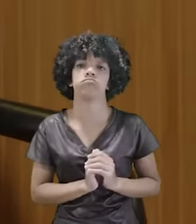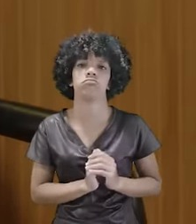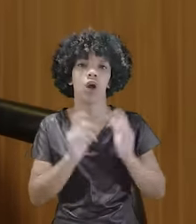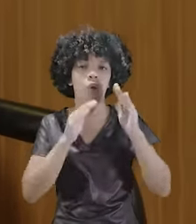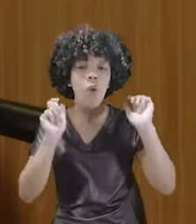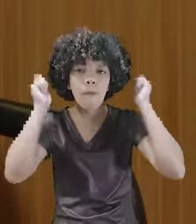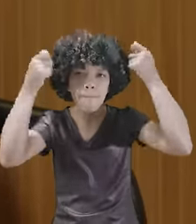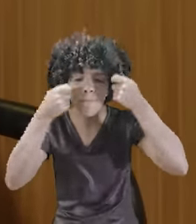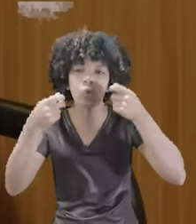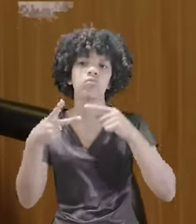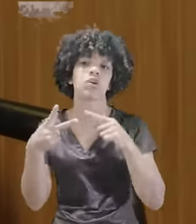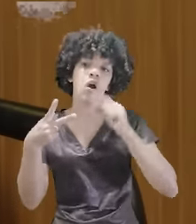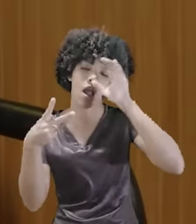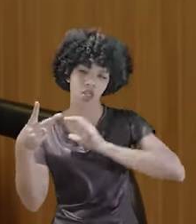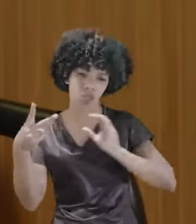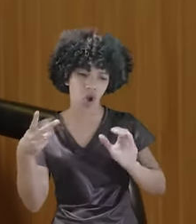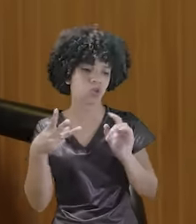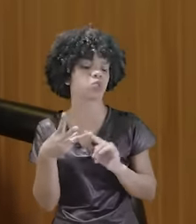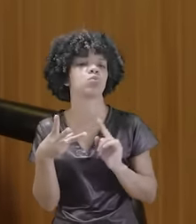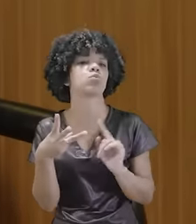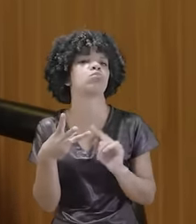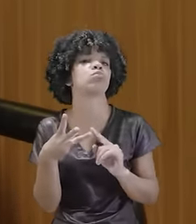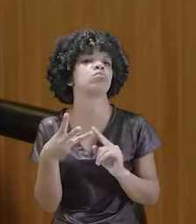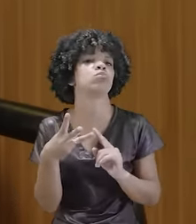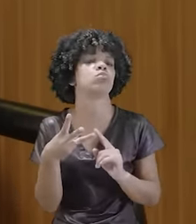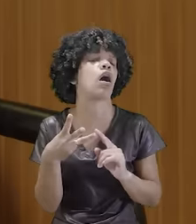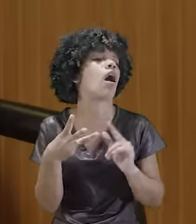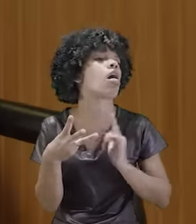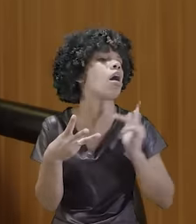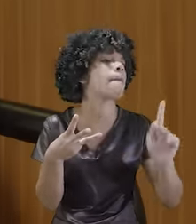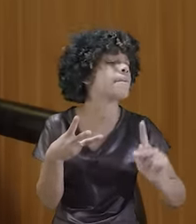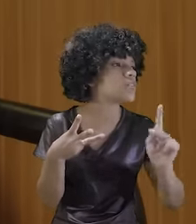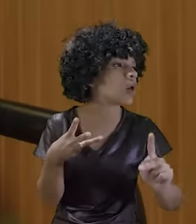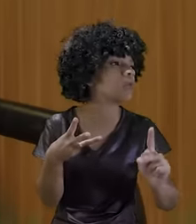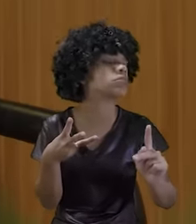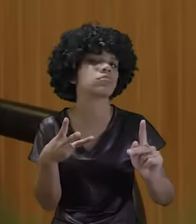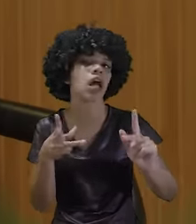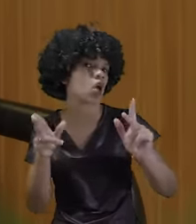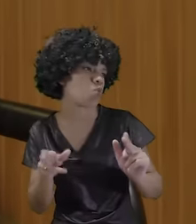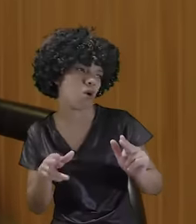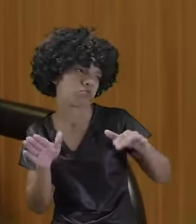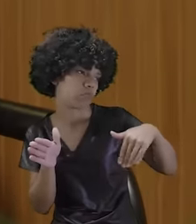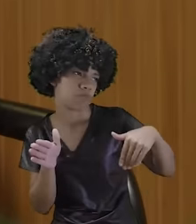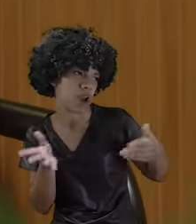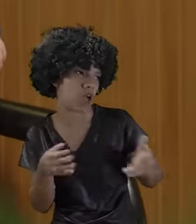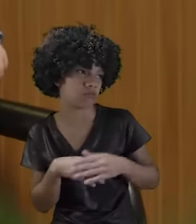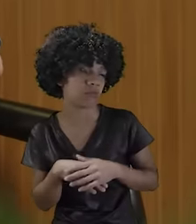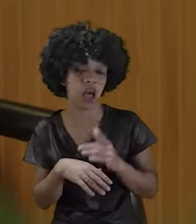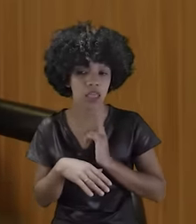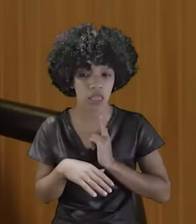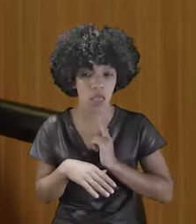com burca tem um bairro católico tem um bairro que ele sai igual o de vocês na praia que